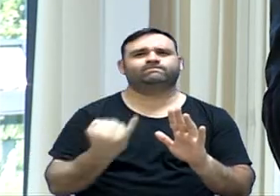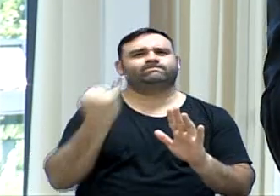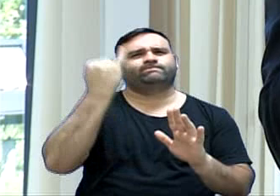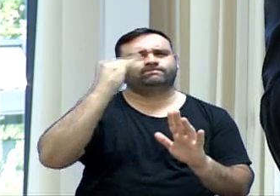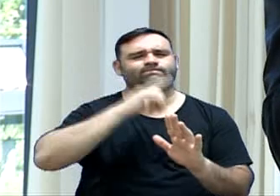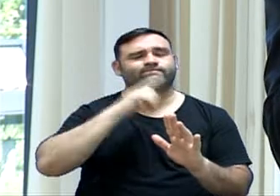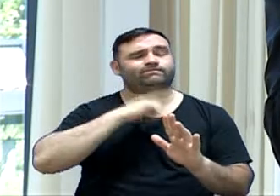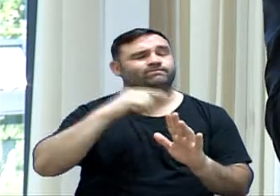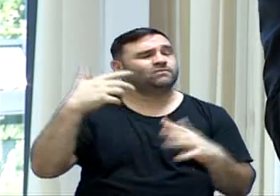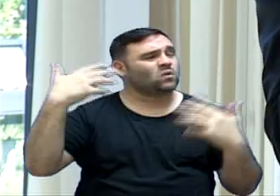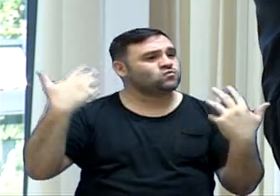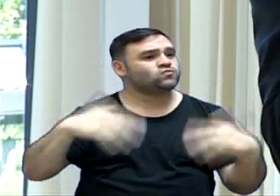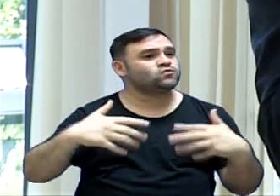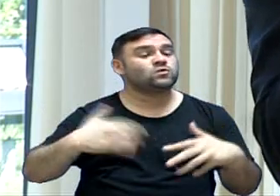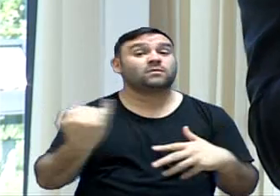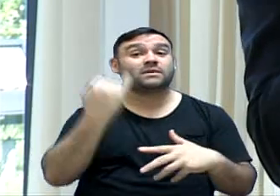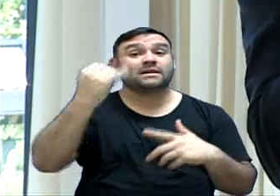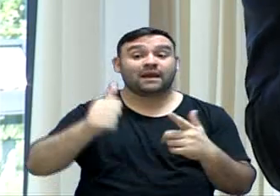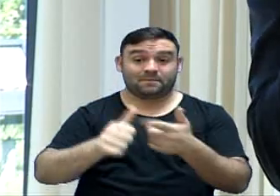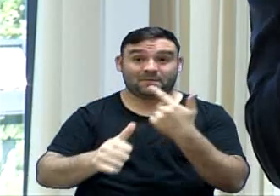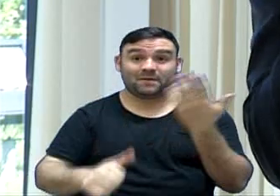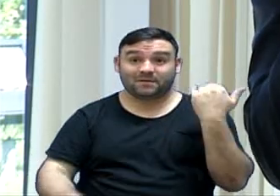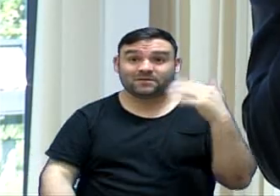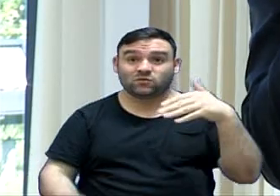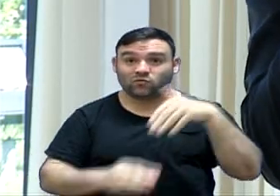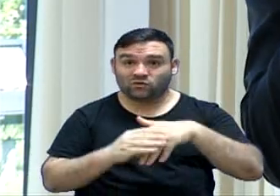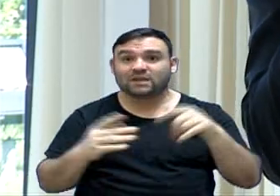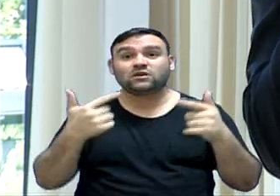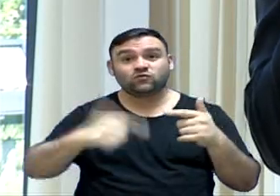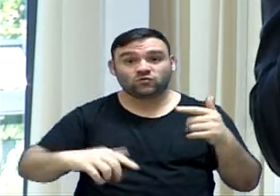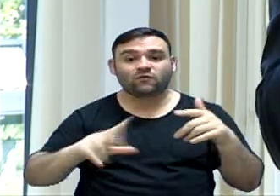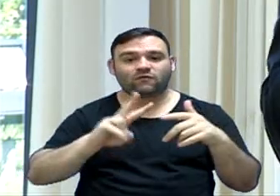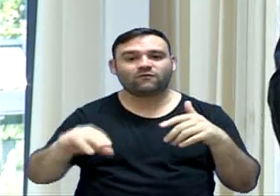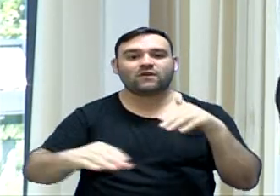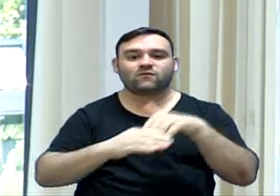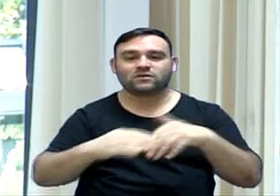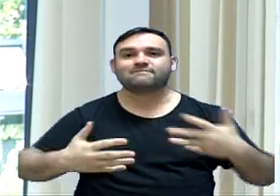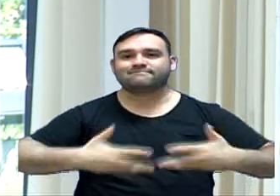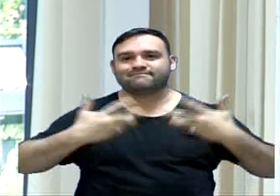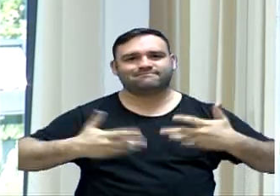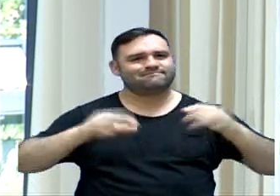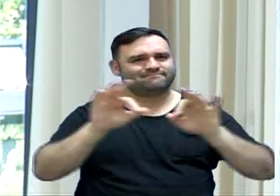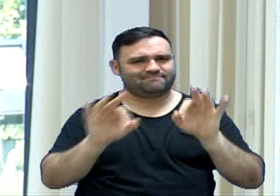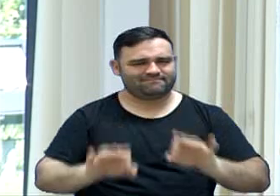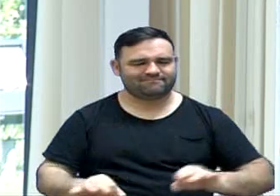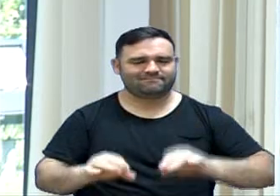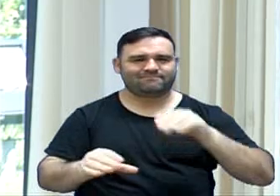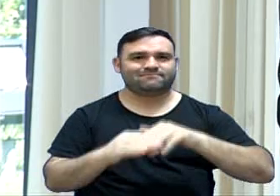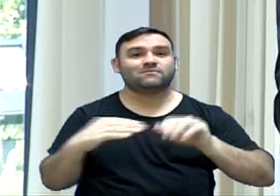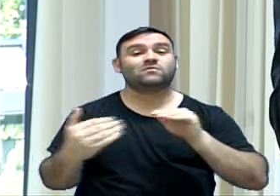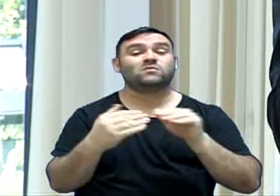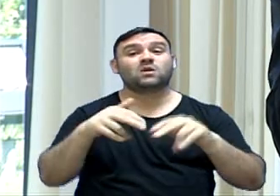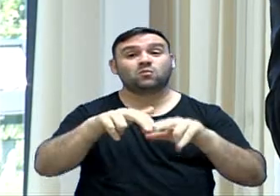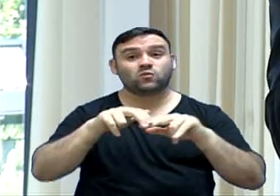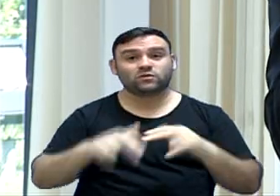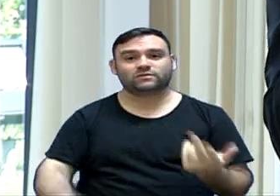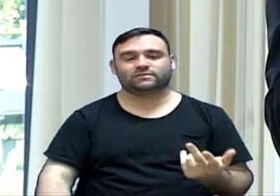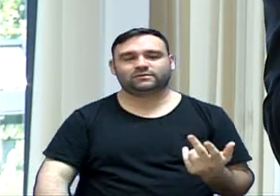grande, mas tão grande, que quando eu votei da primeira vez, e hoje vou votar a favor novamente, com tanta alegria, por conta